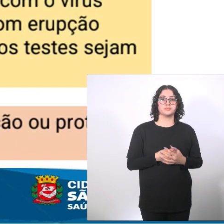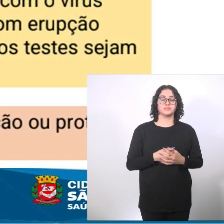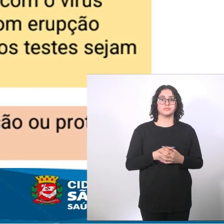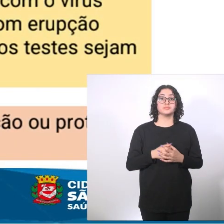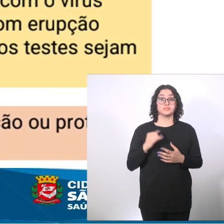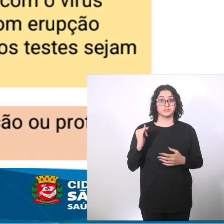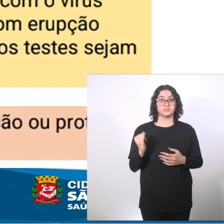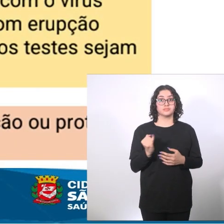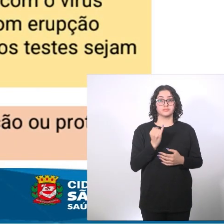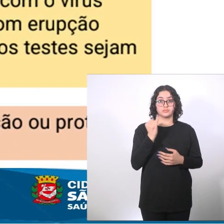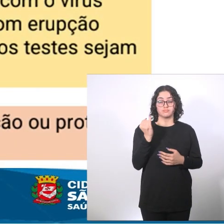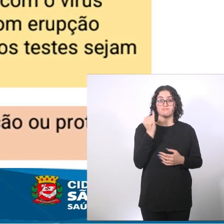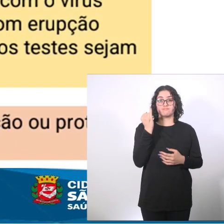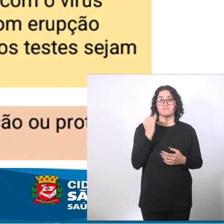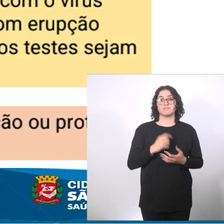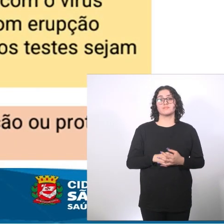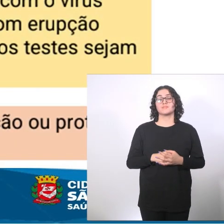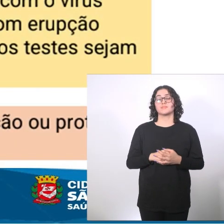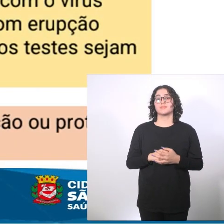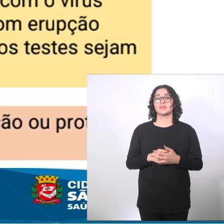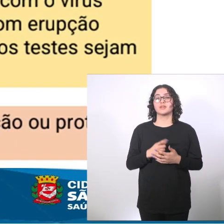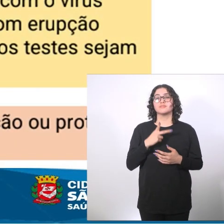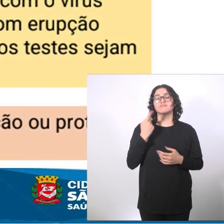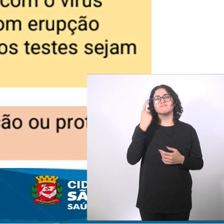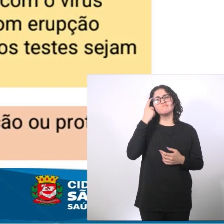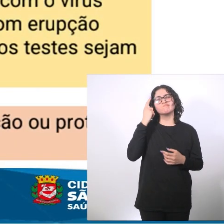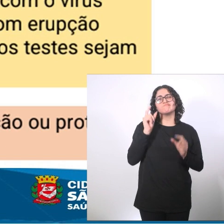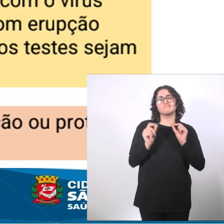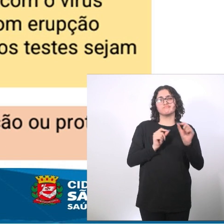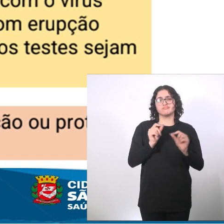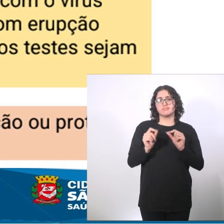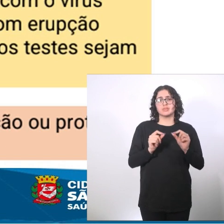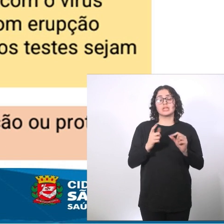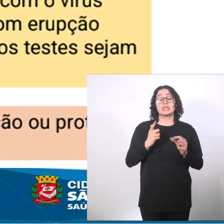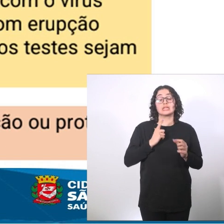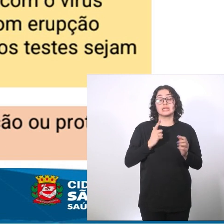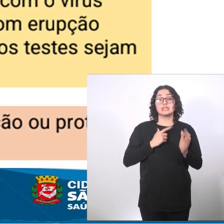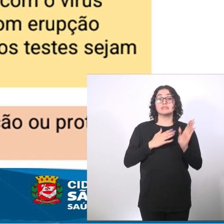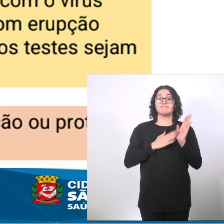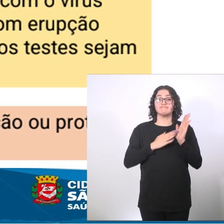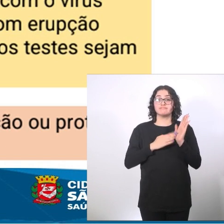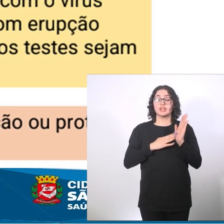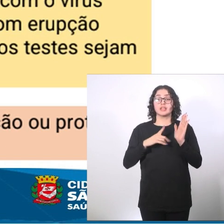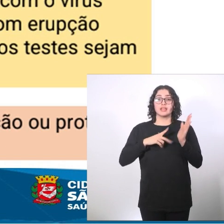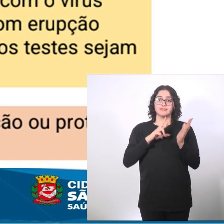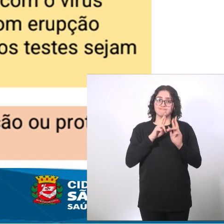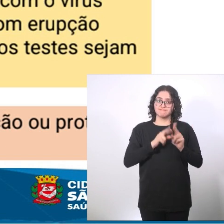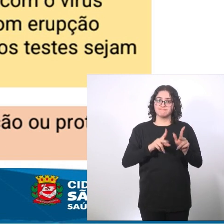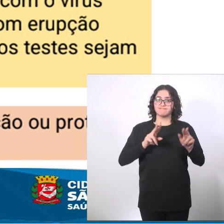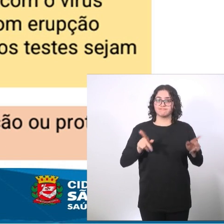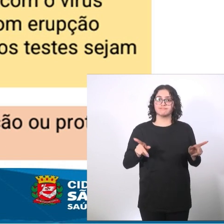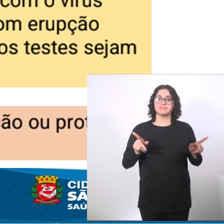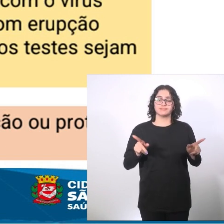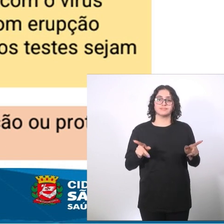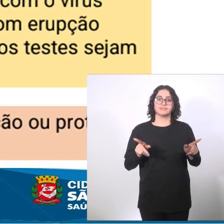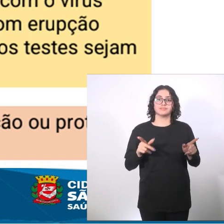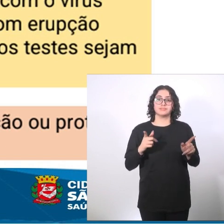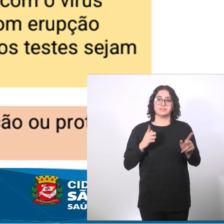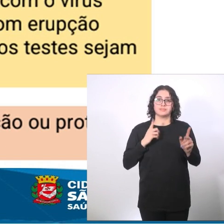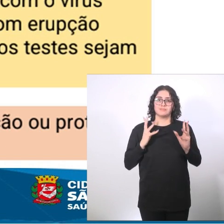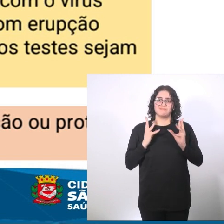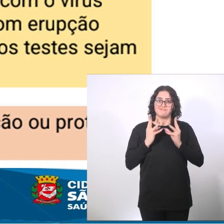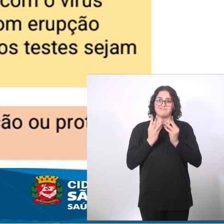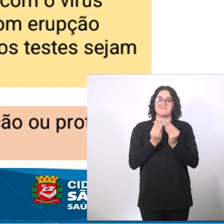É importante ter em mente os diagnósticos diferenciais. Aqui entra uma gama